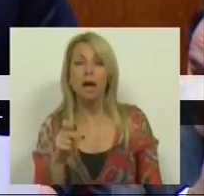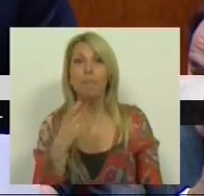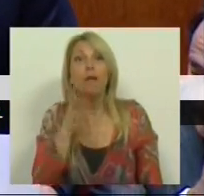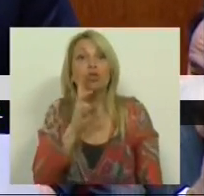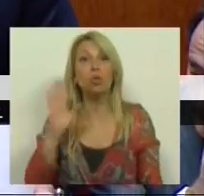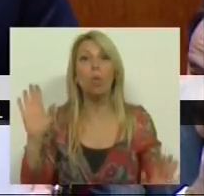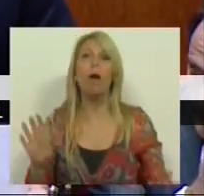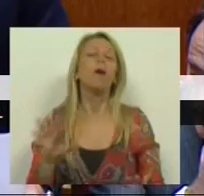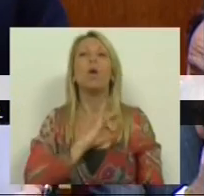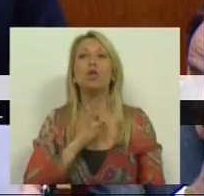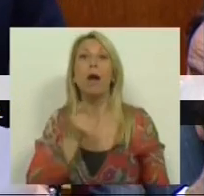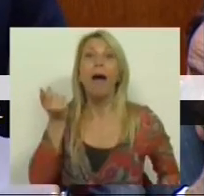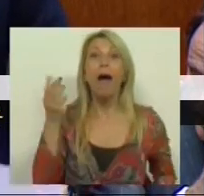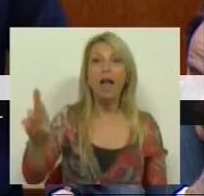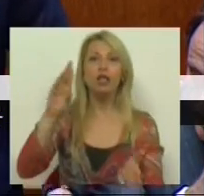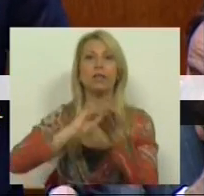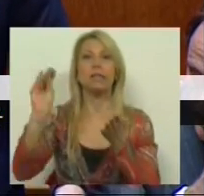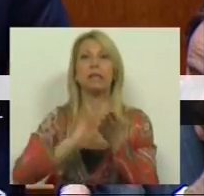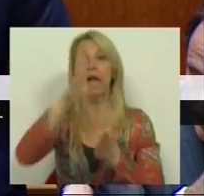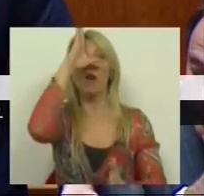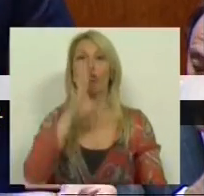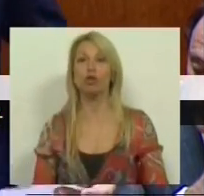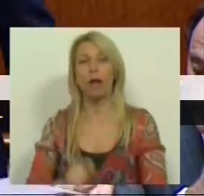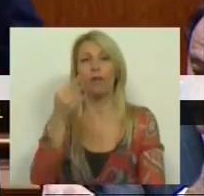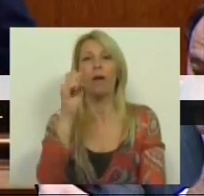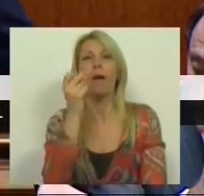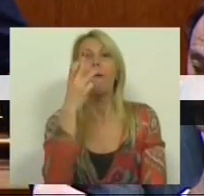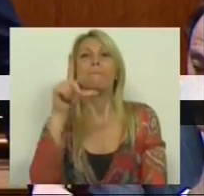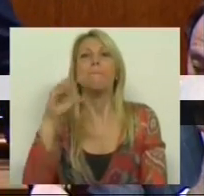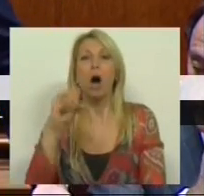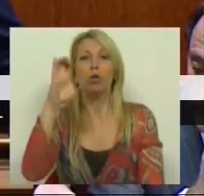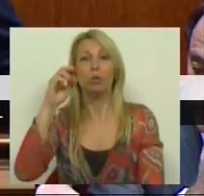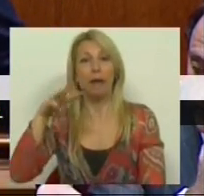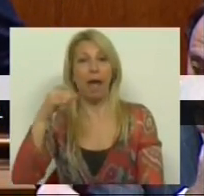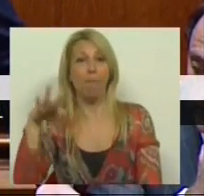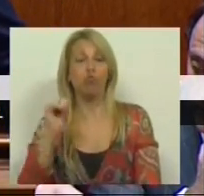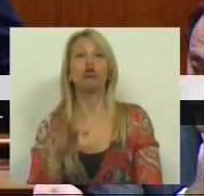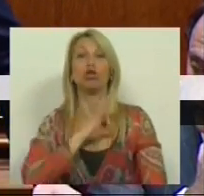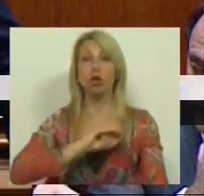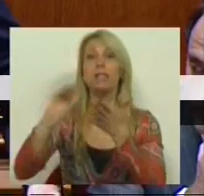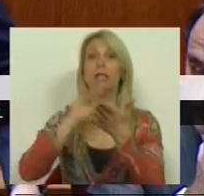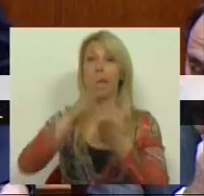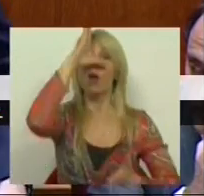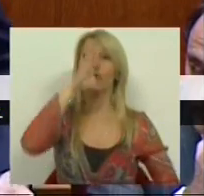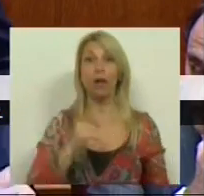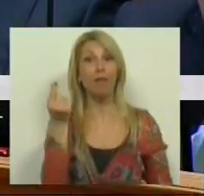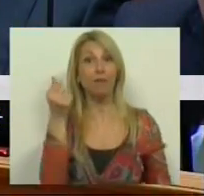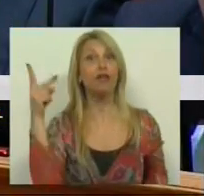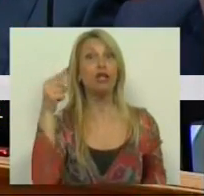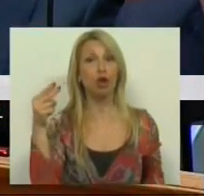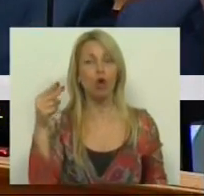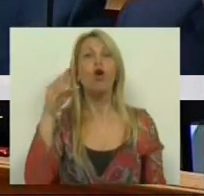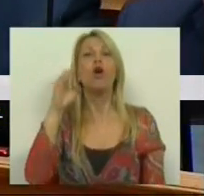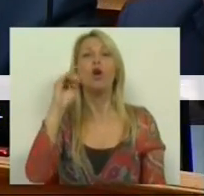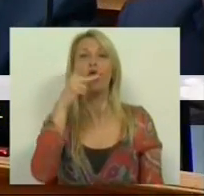Pelo senhor ex-secretário de Estado, Paulo Campos, e pelo senhor ex-secretário de Estado do Tesouro, Costa Pina. Portanto,